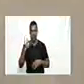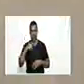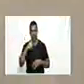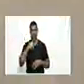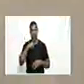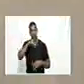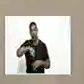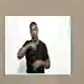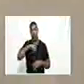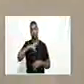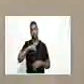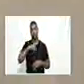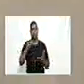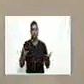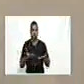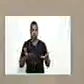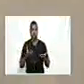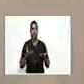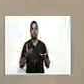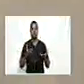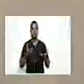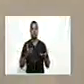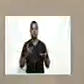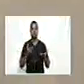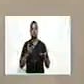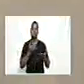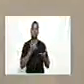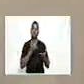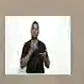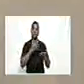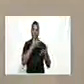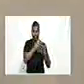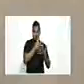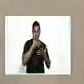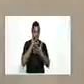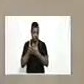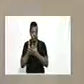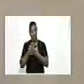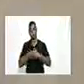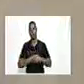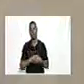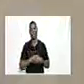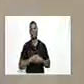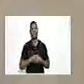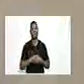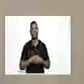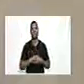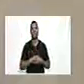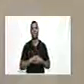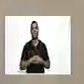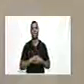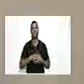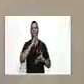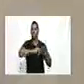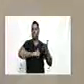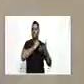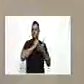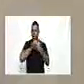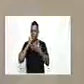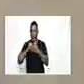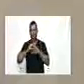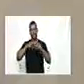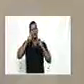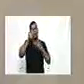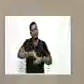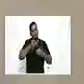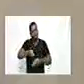tô aqui participando nós tivemos duas compras uma aquisição e um uma uma um contrato de Capina